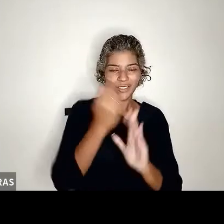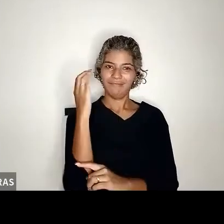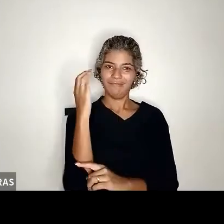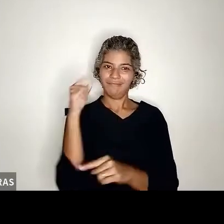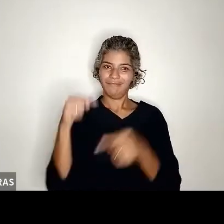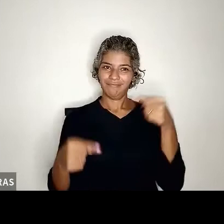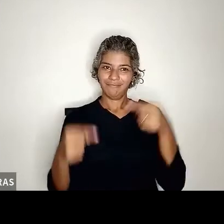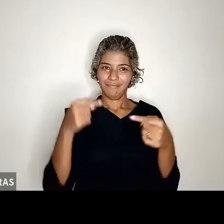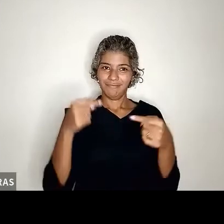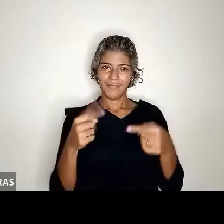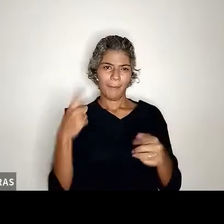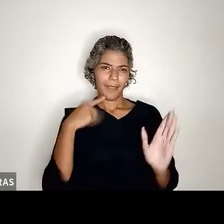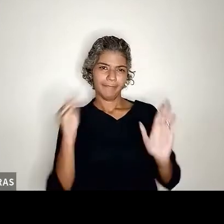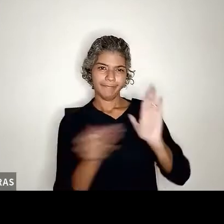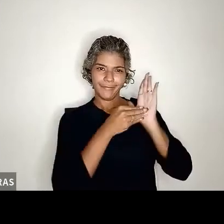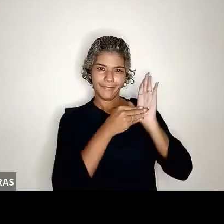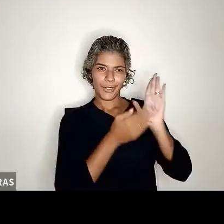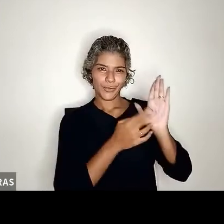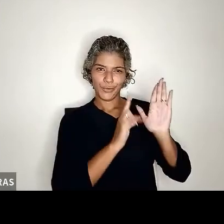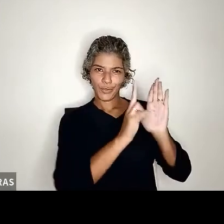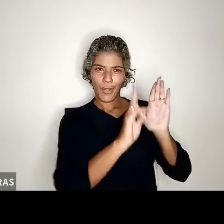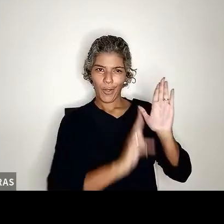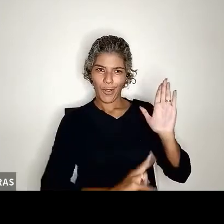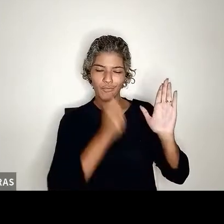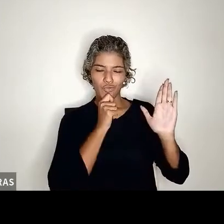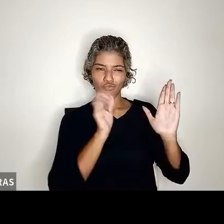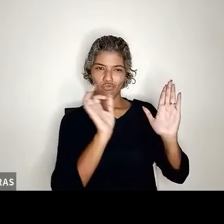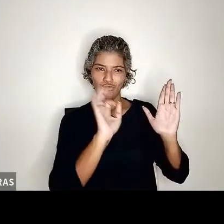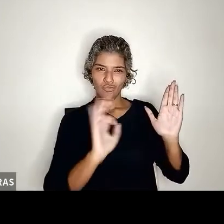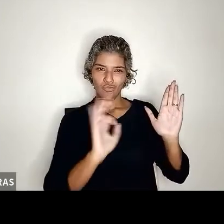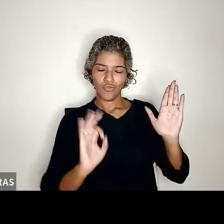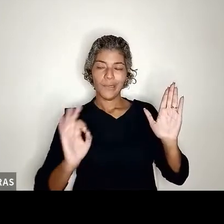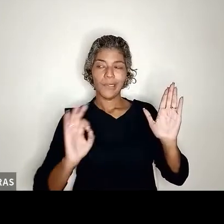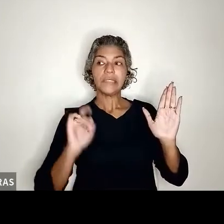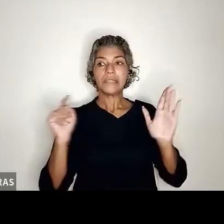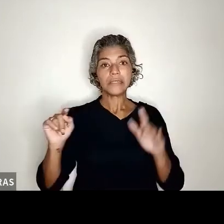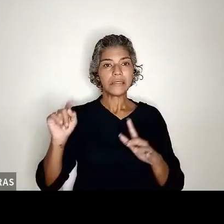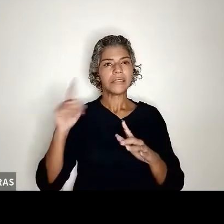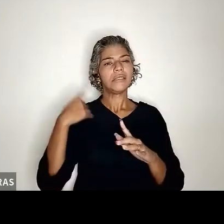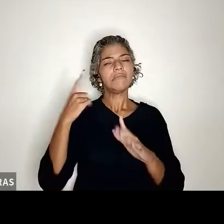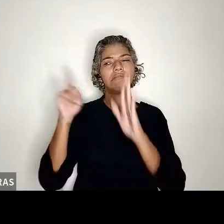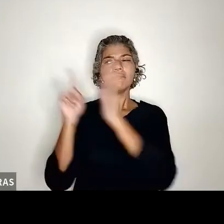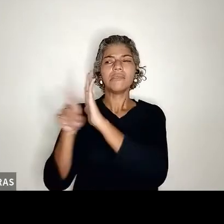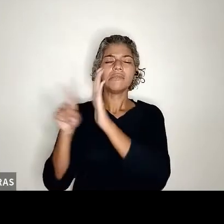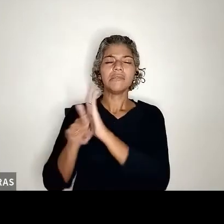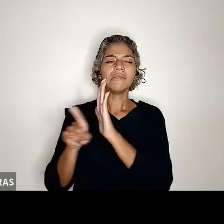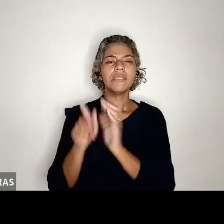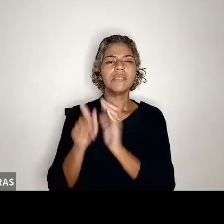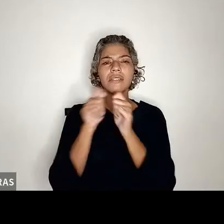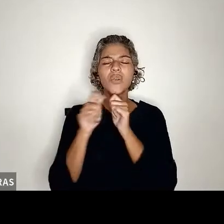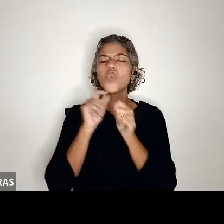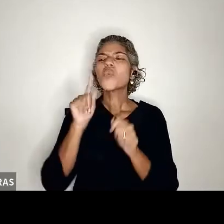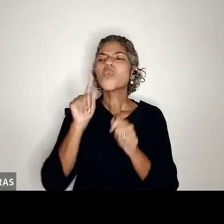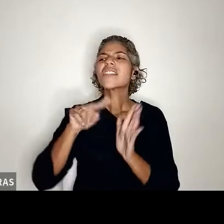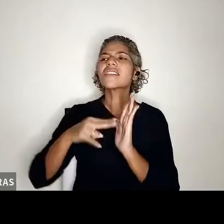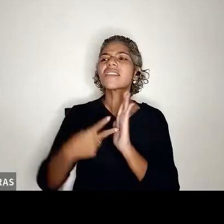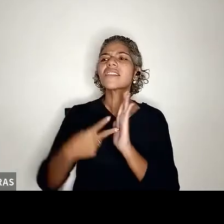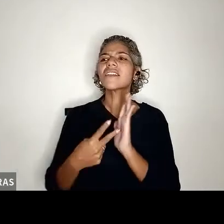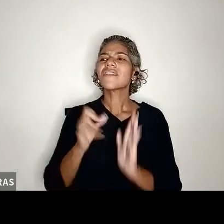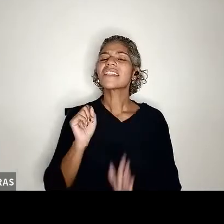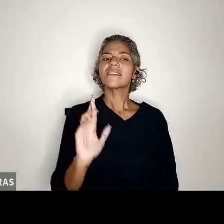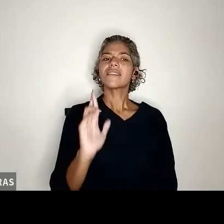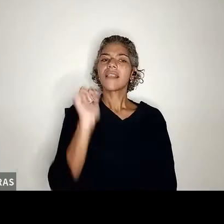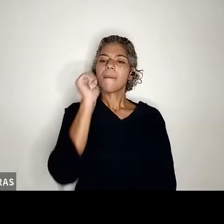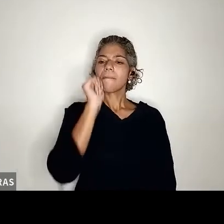na história oficial que se contava da ciência política. E aí a gente perguntou o que era ser mulher na academia. E os relatos são muito tocantes,